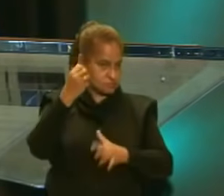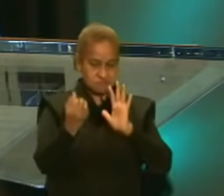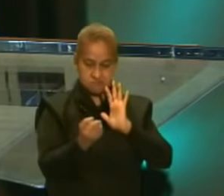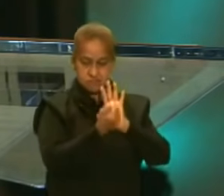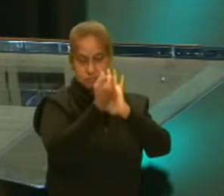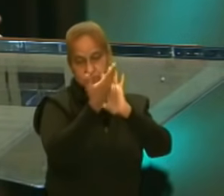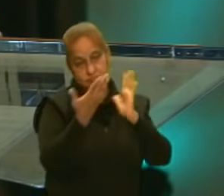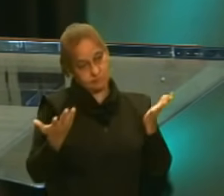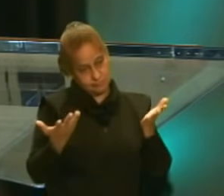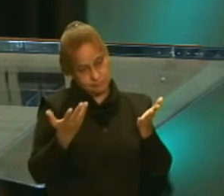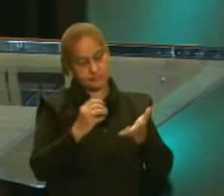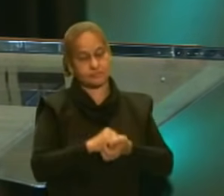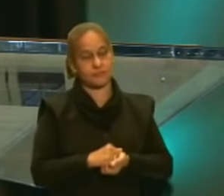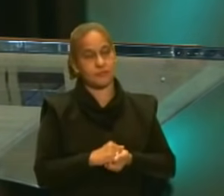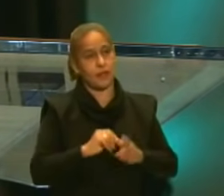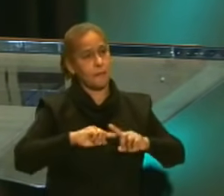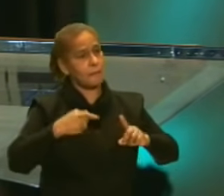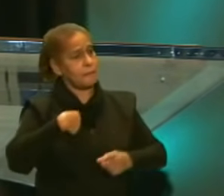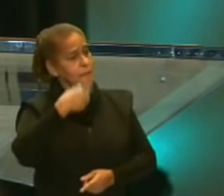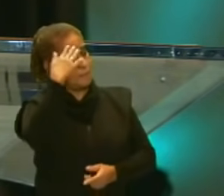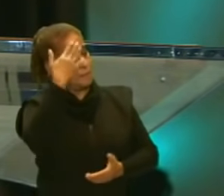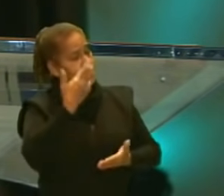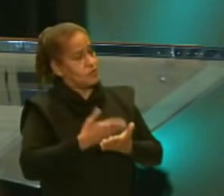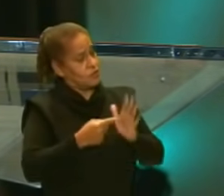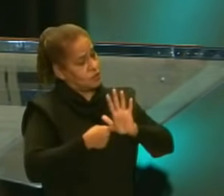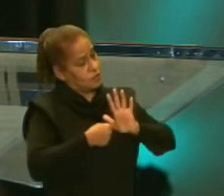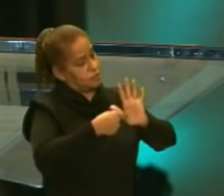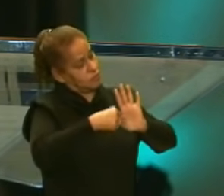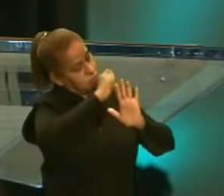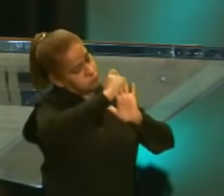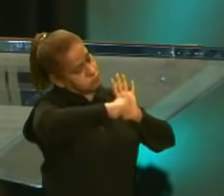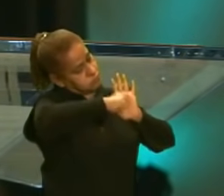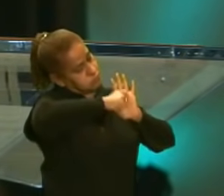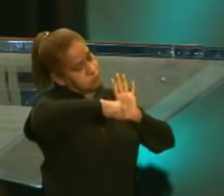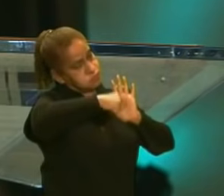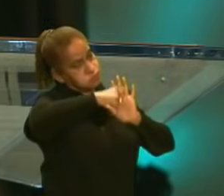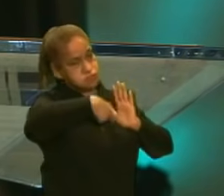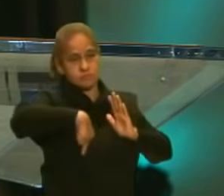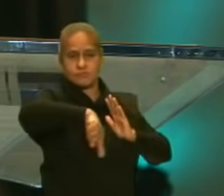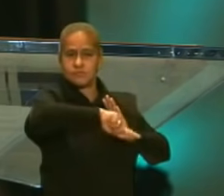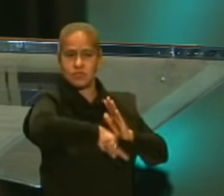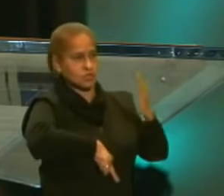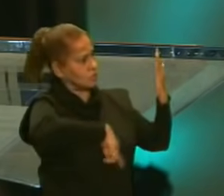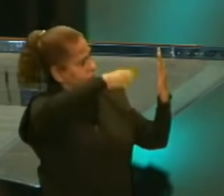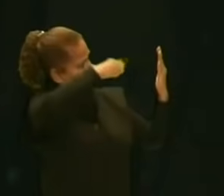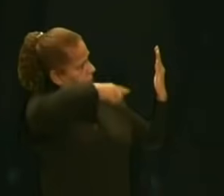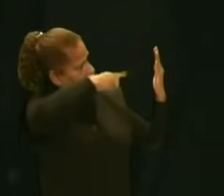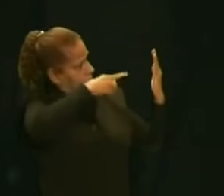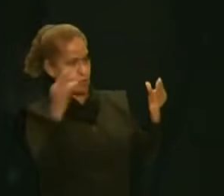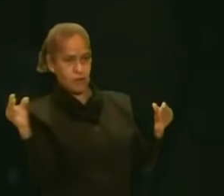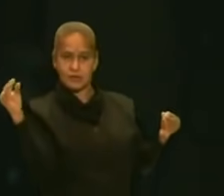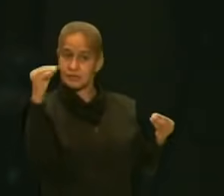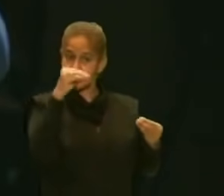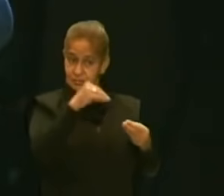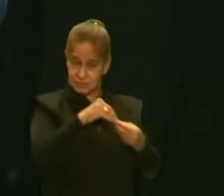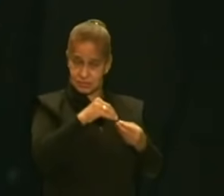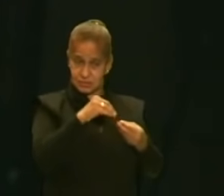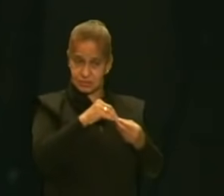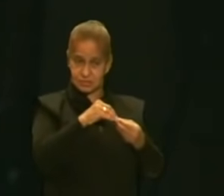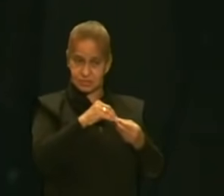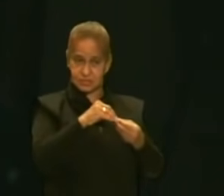eu creio que o que está aqui descrito, e que nós lemos resumidamente, ela vai ser agora